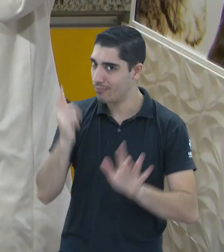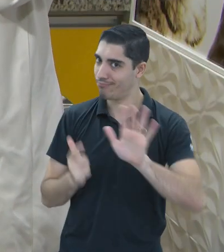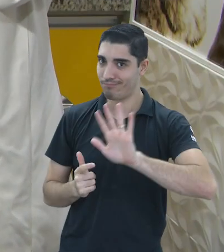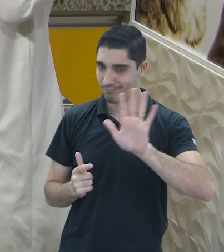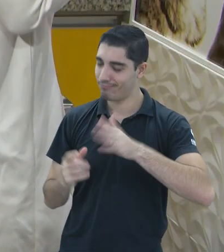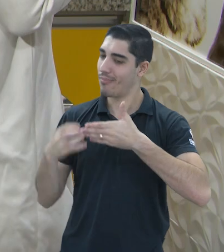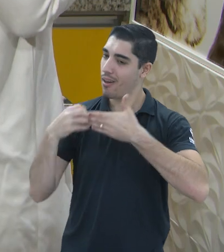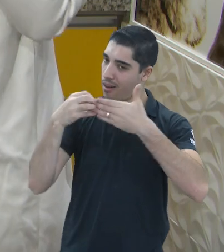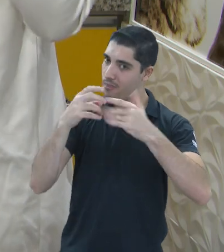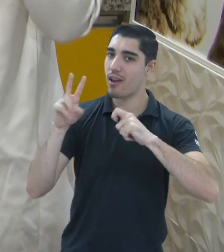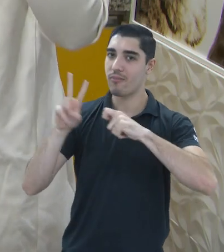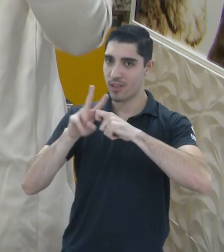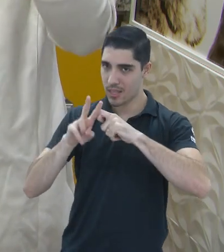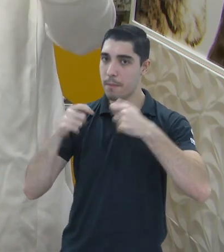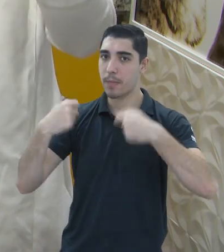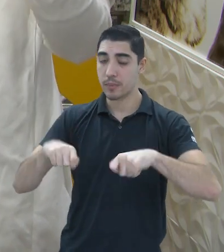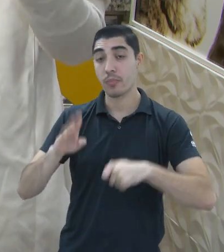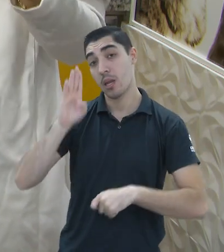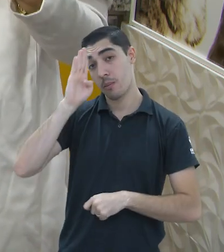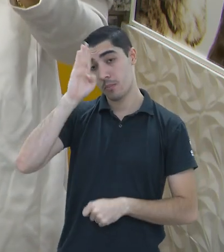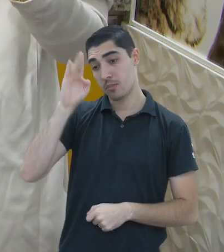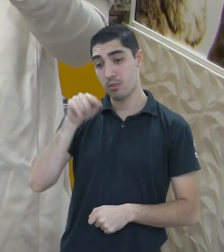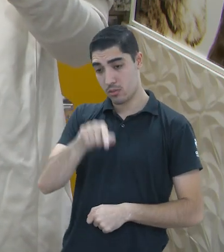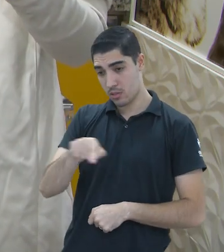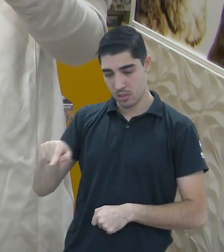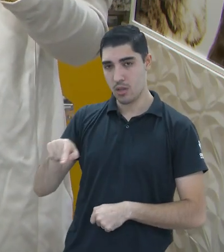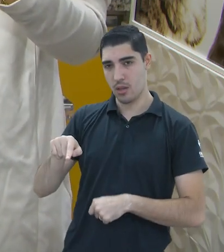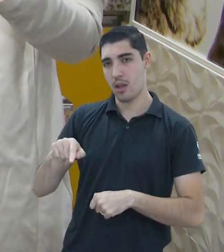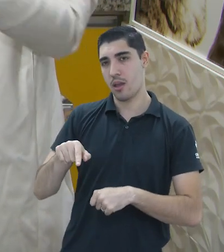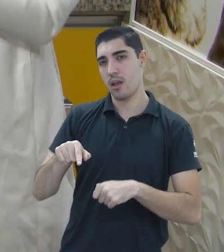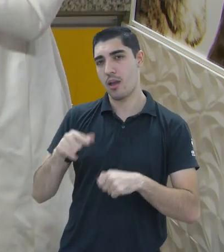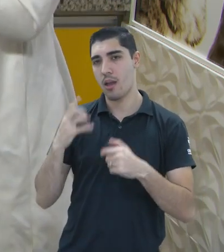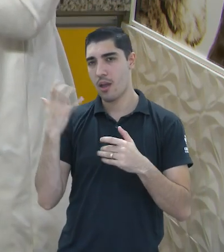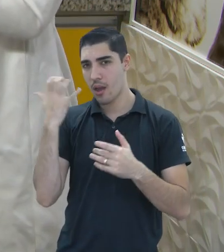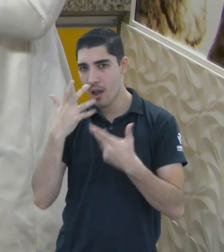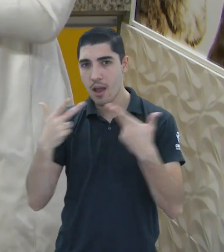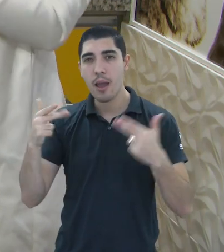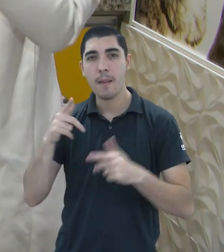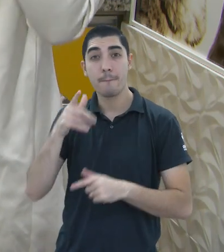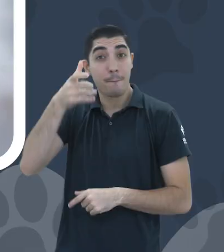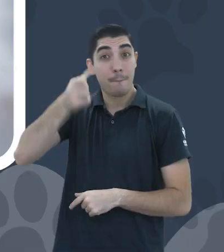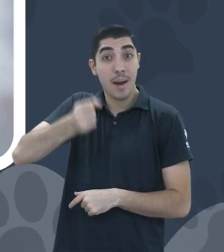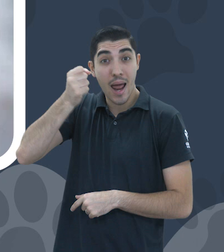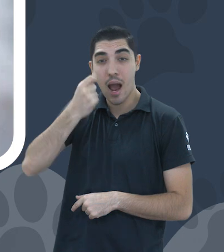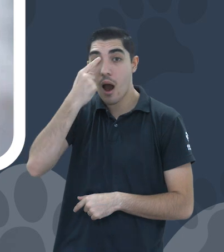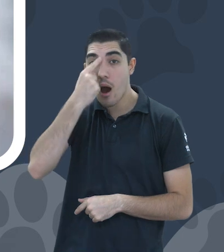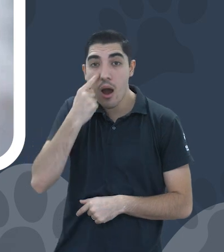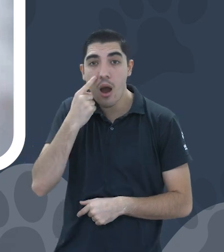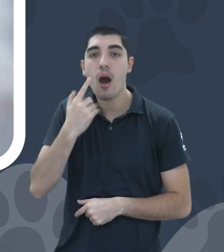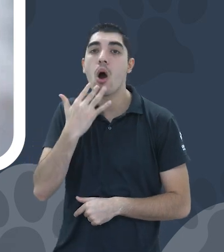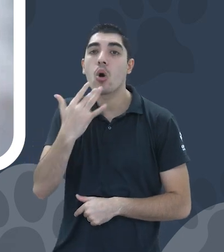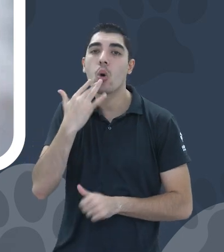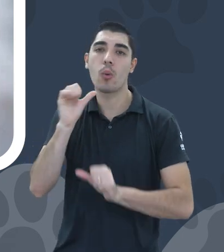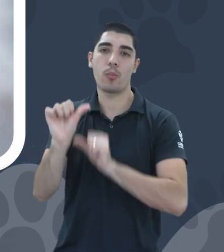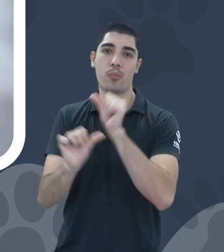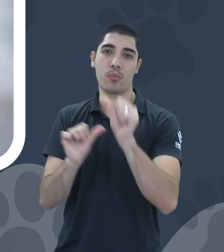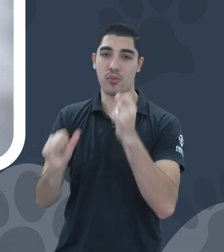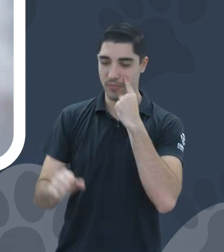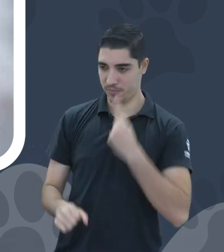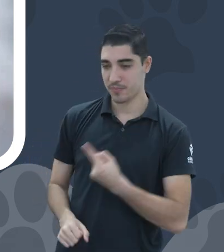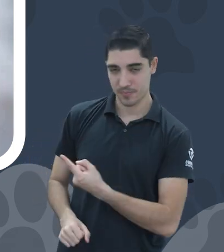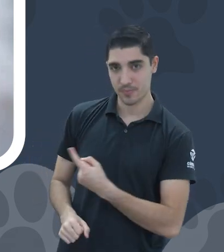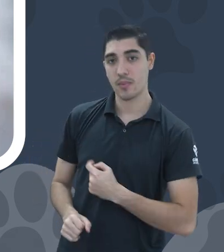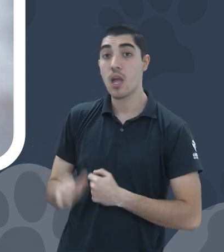né, aqui molhado, né, principalmente os pacientes brancos, são onde os clientes mais notam. É porque né? muda a coloração porque do daí pelo. muda a coloração do